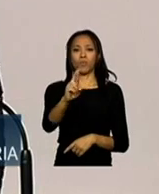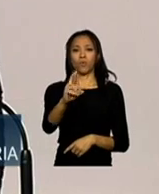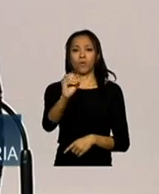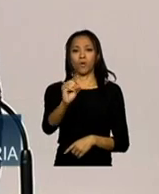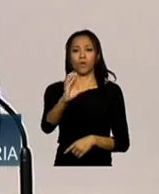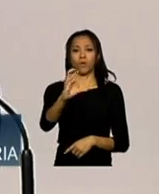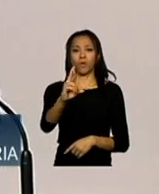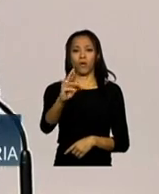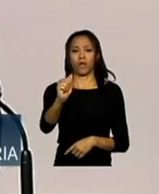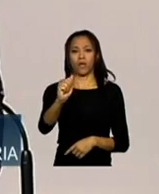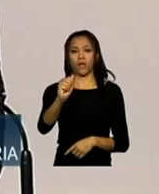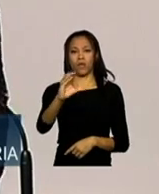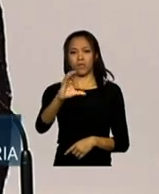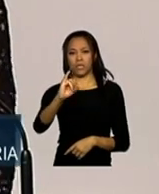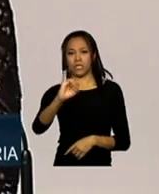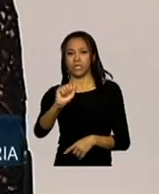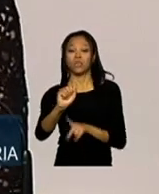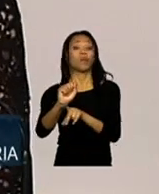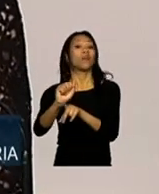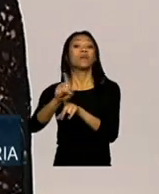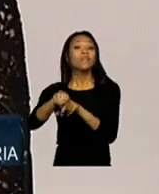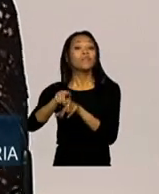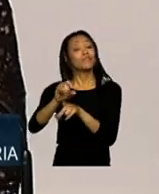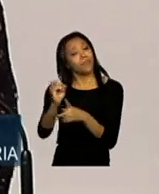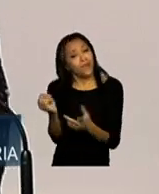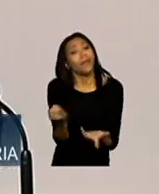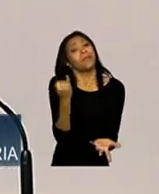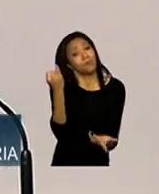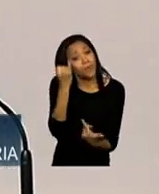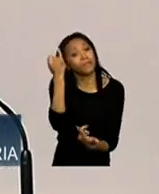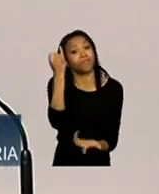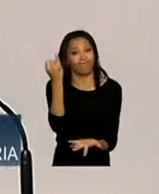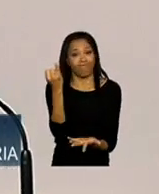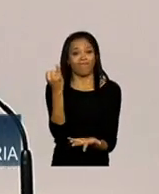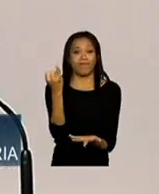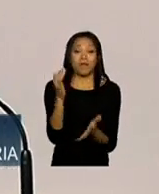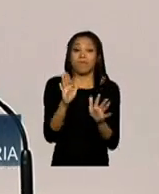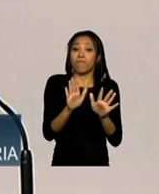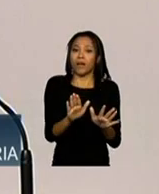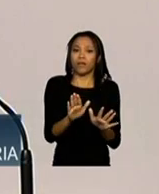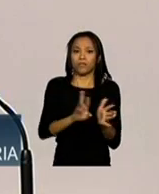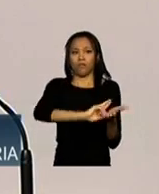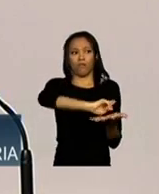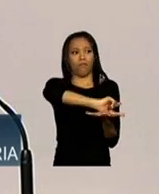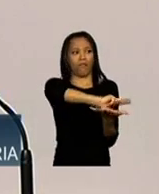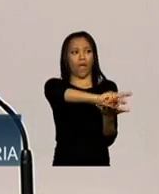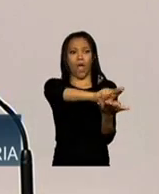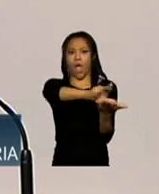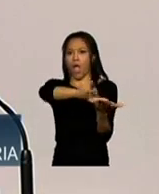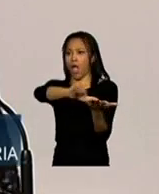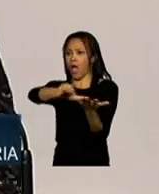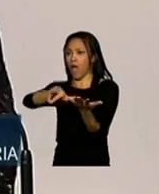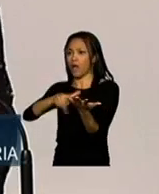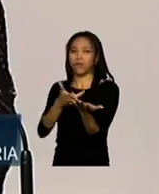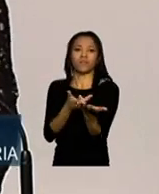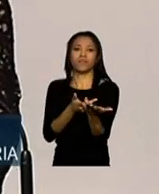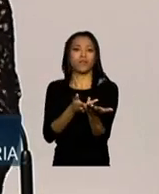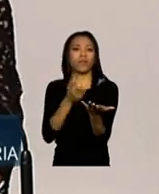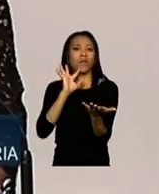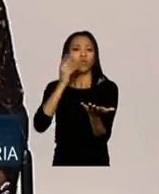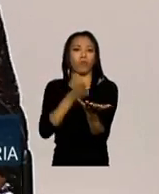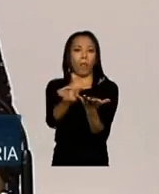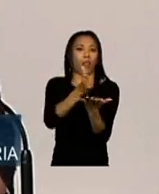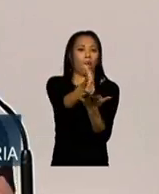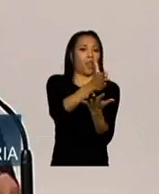tão essencial. Nós não podemos continuar tendo múltiplas portas de entrada. Nós